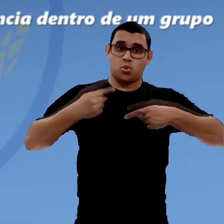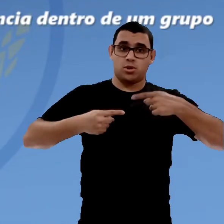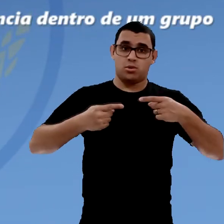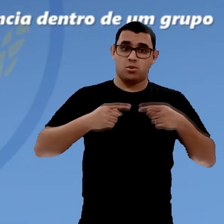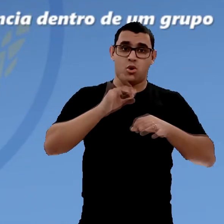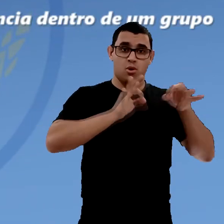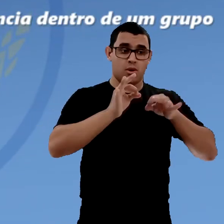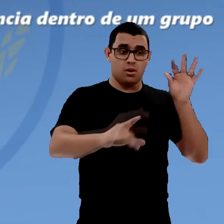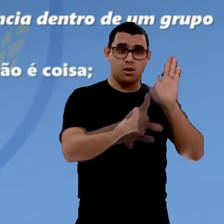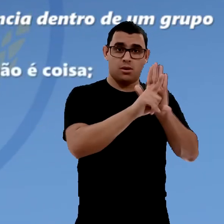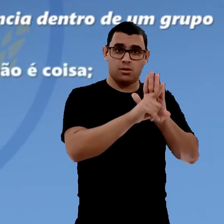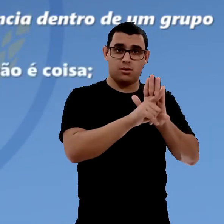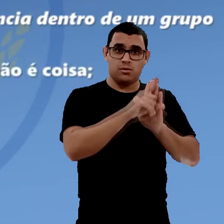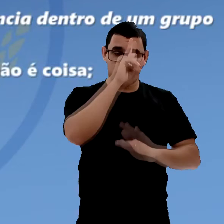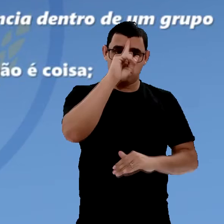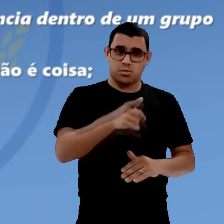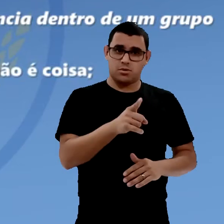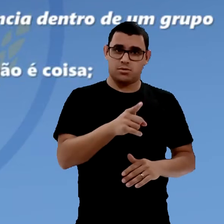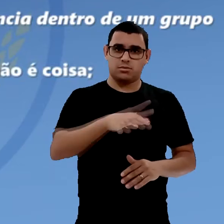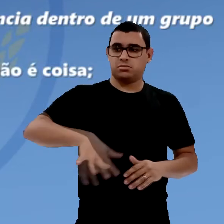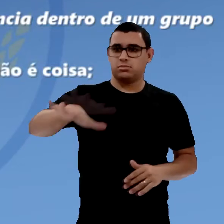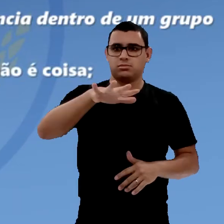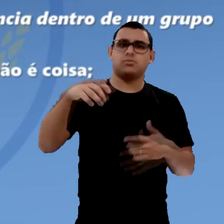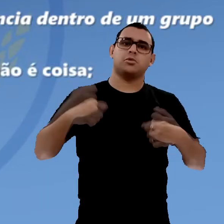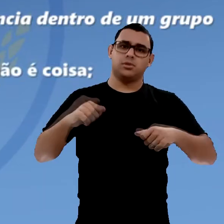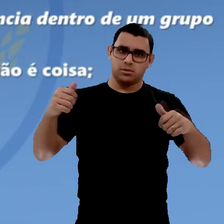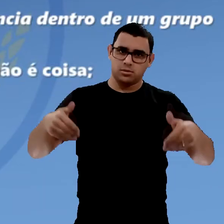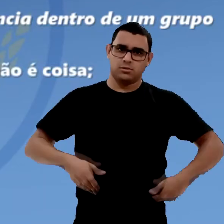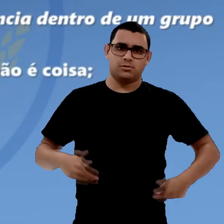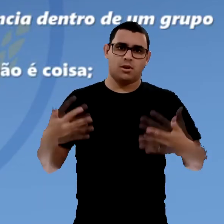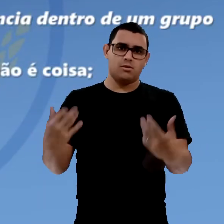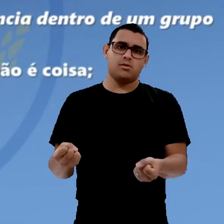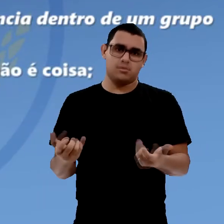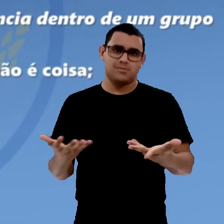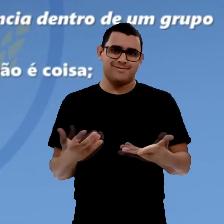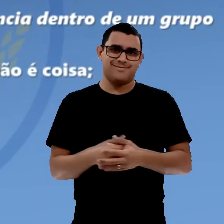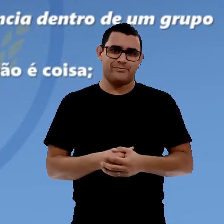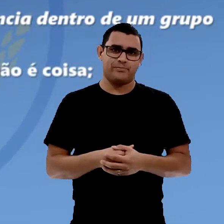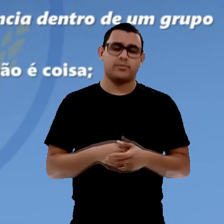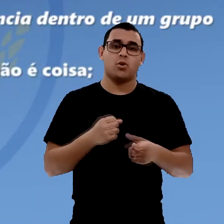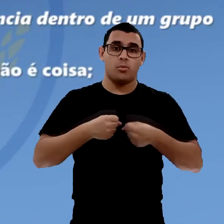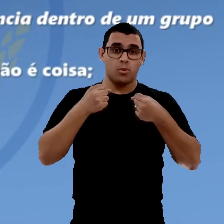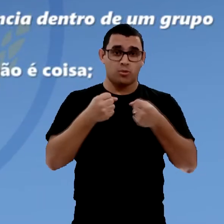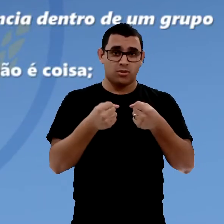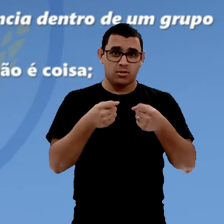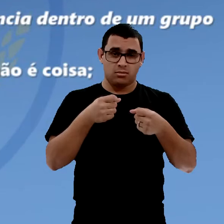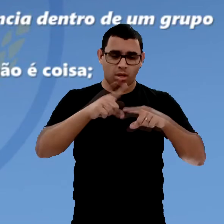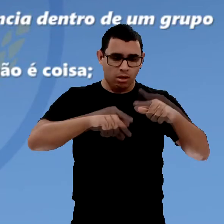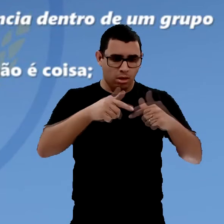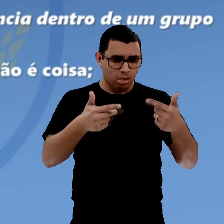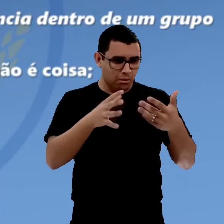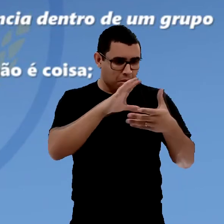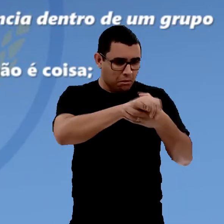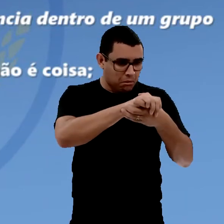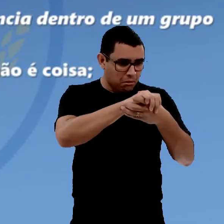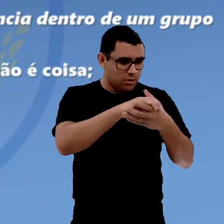Weber. O poder não é uma substância, não é tangível. A gente não pega no poder, pois ele não é